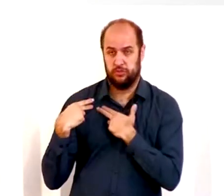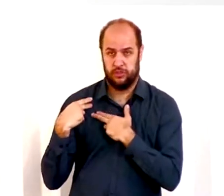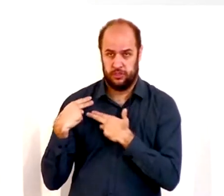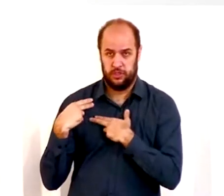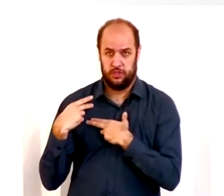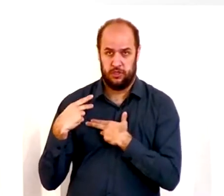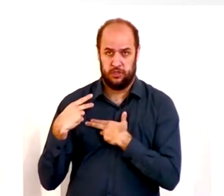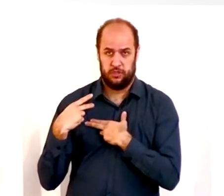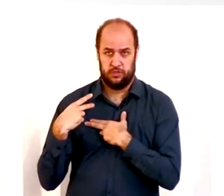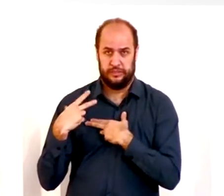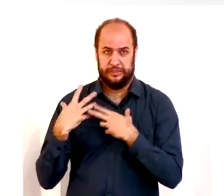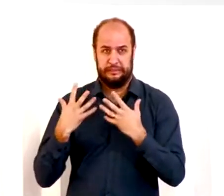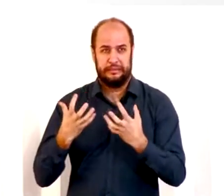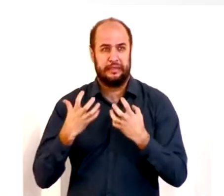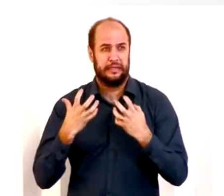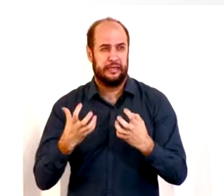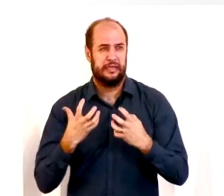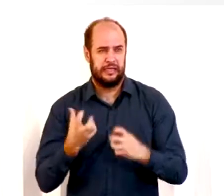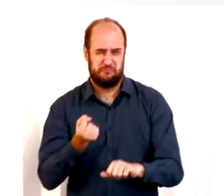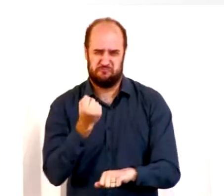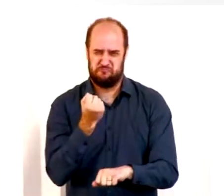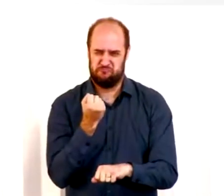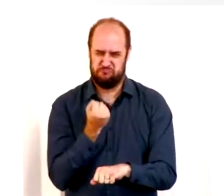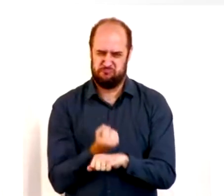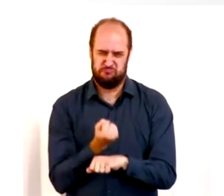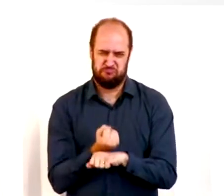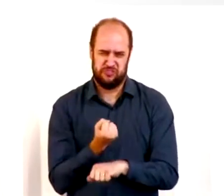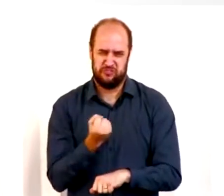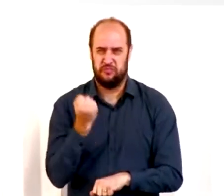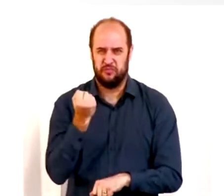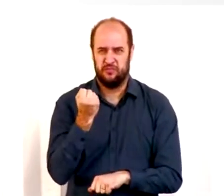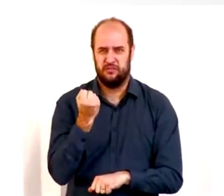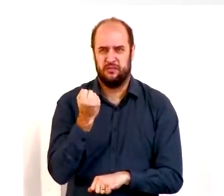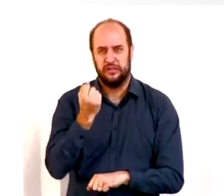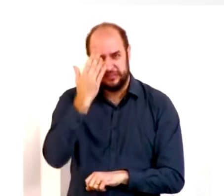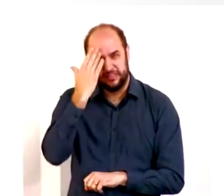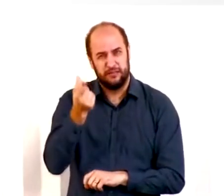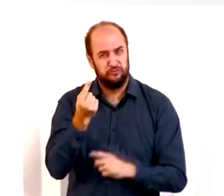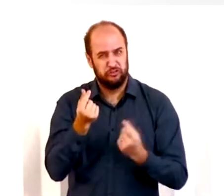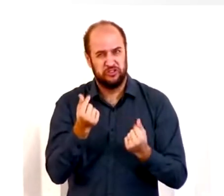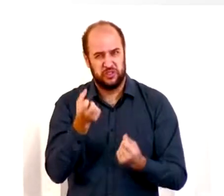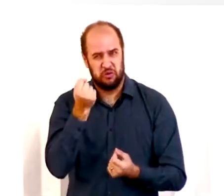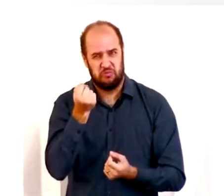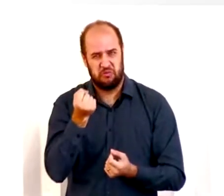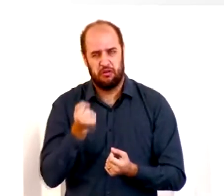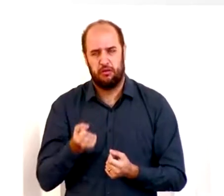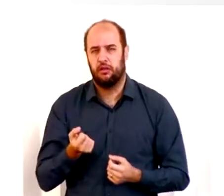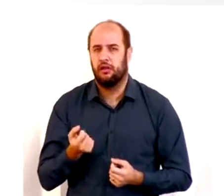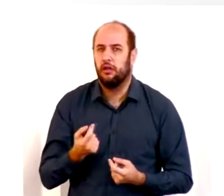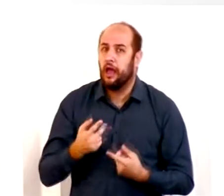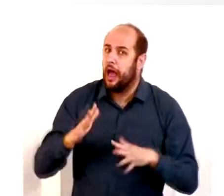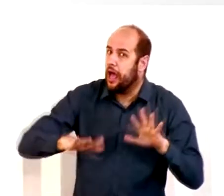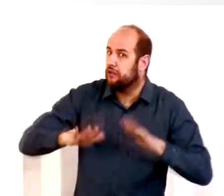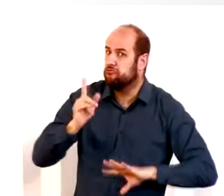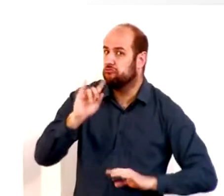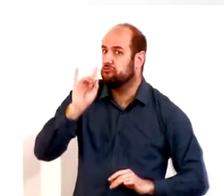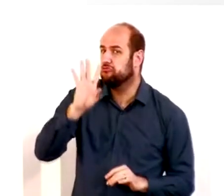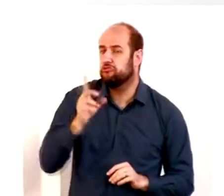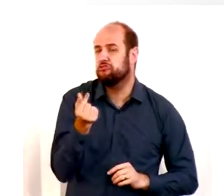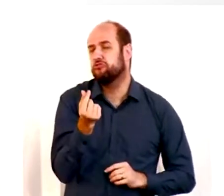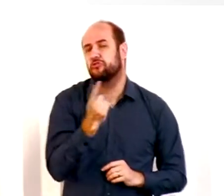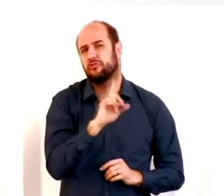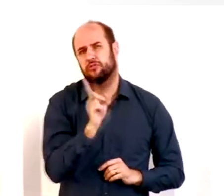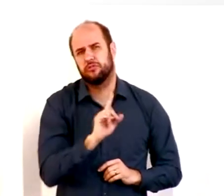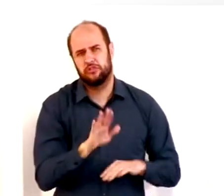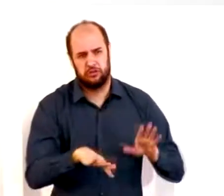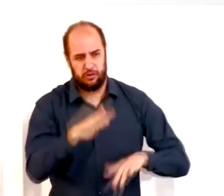função, fonte de avareza. Avareza nem sempre é só dinheiro, meus irmãos. Às vezes, pessoas se sentem